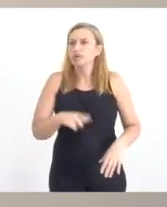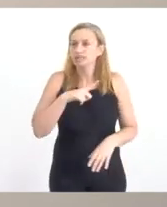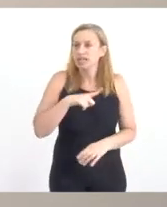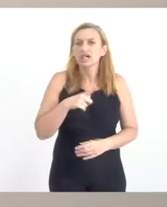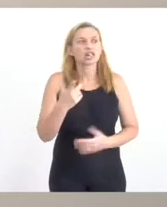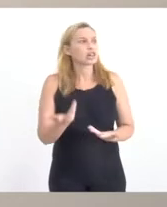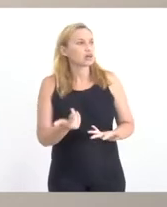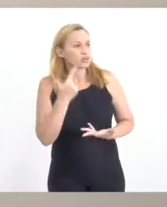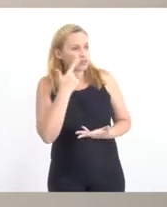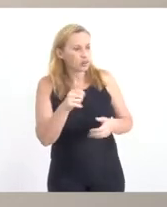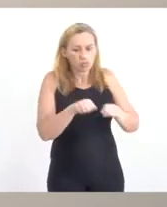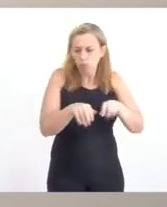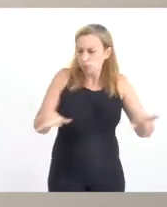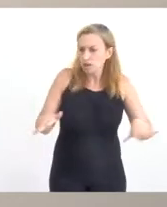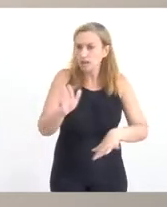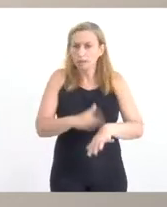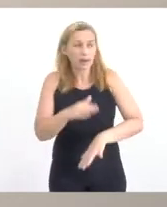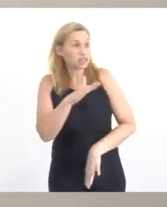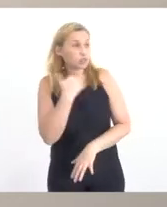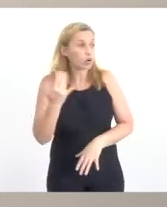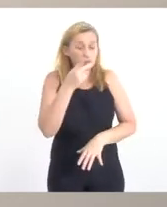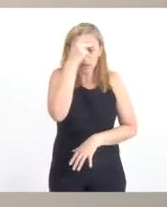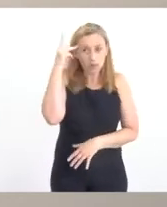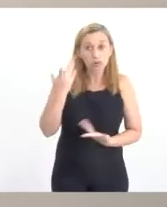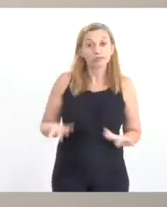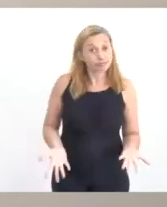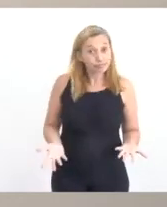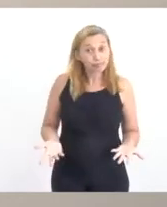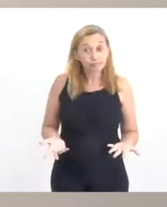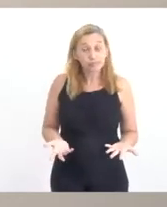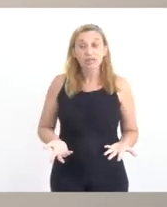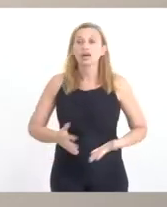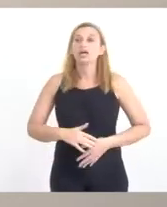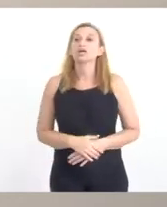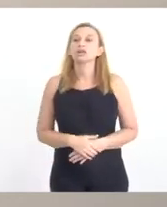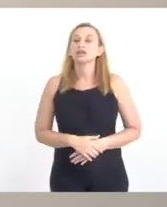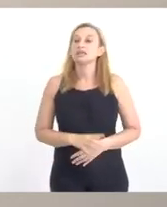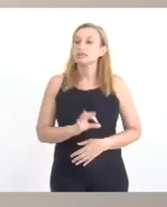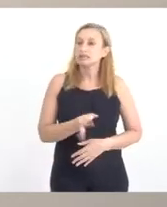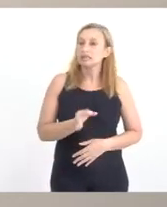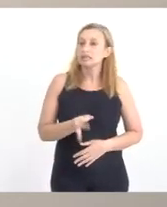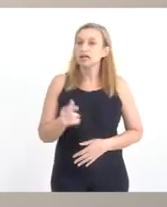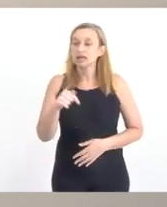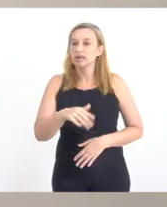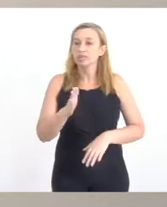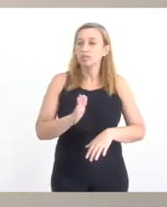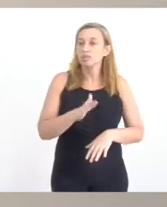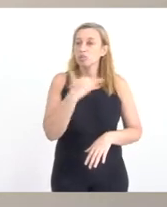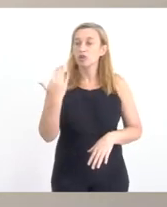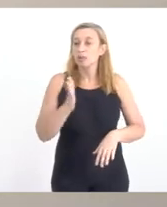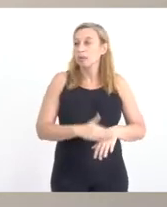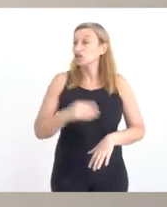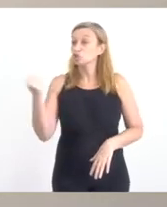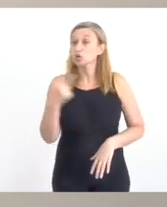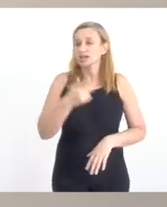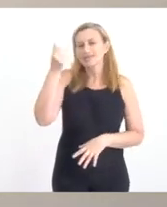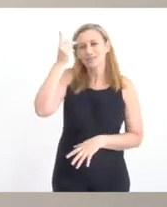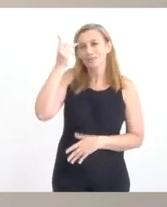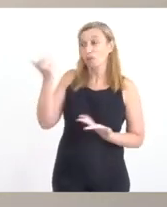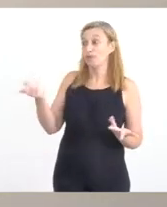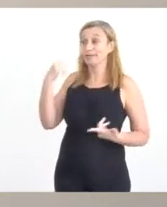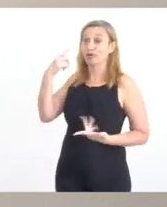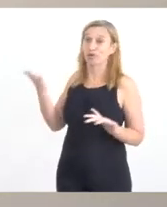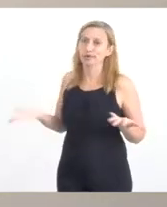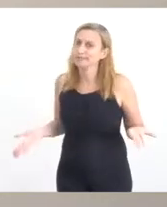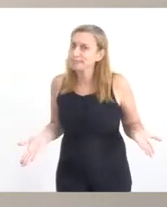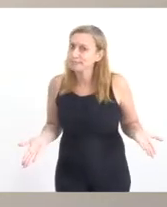Nós estamos vendo a situação de pandemia aqui onde mais morre gente né porque absolutamente aqui morreu mais que São Paulo olha só que